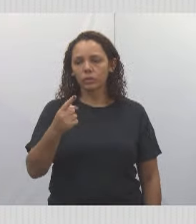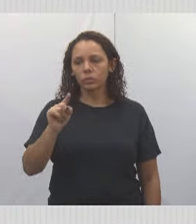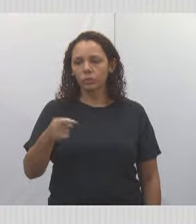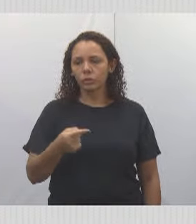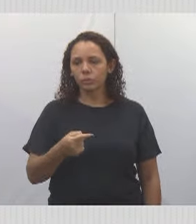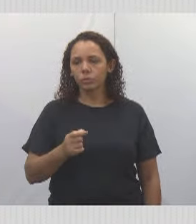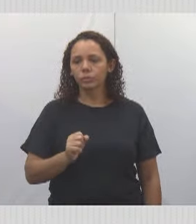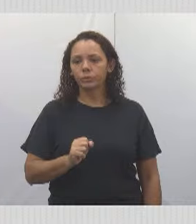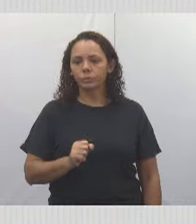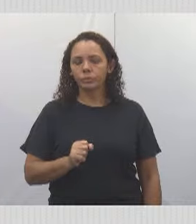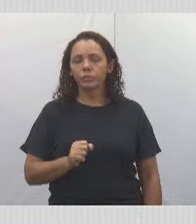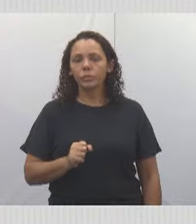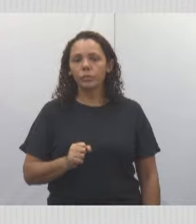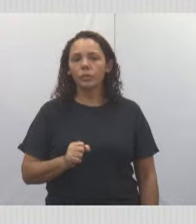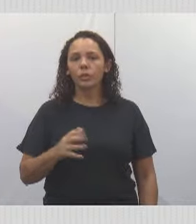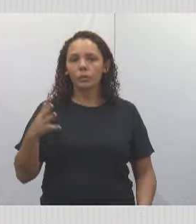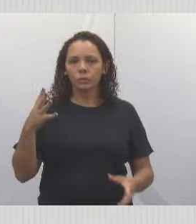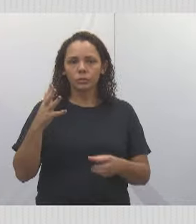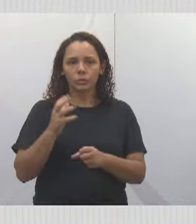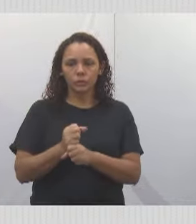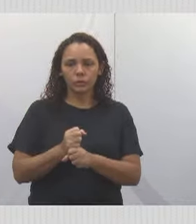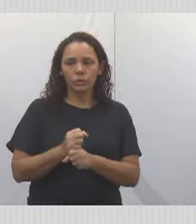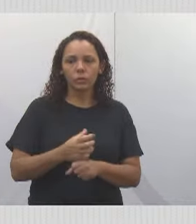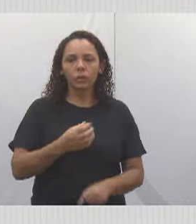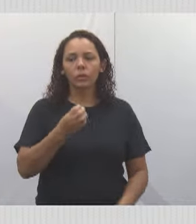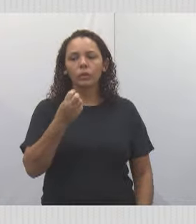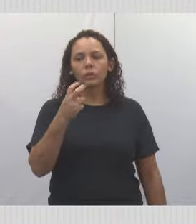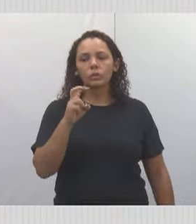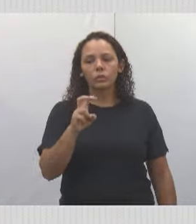R$56.641.362. Total de despesas,